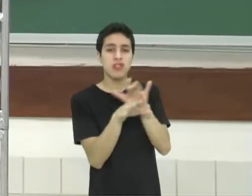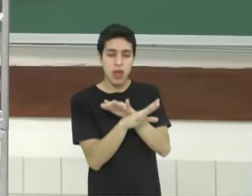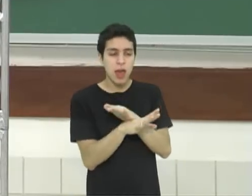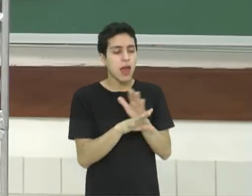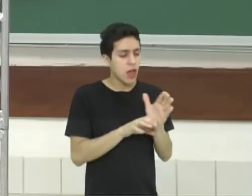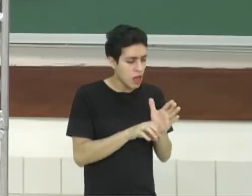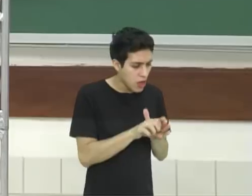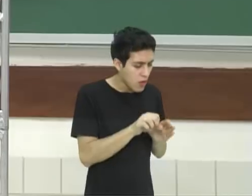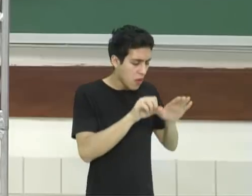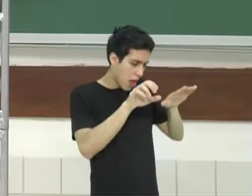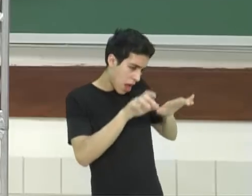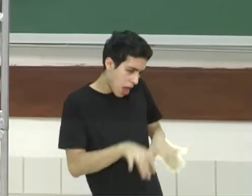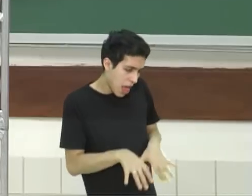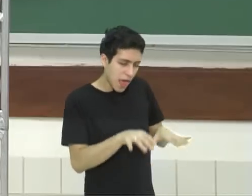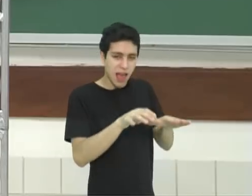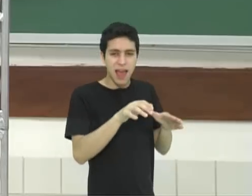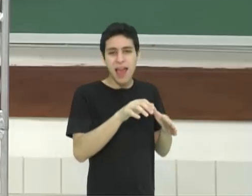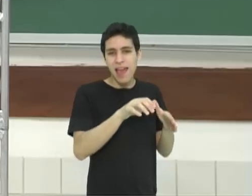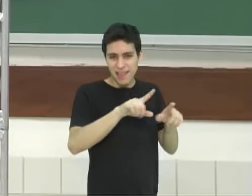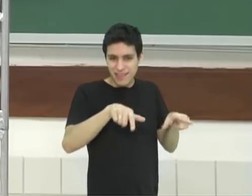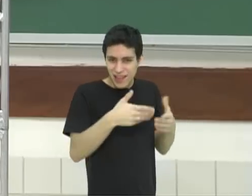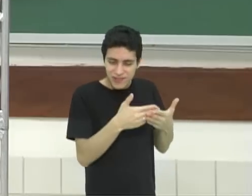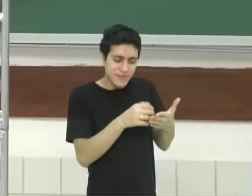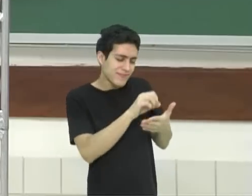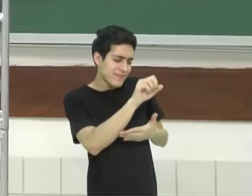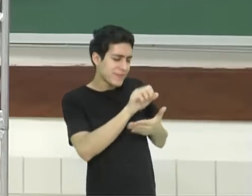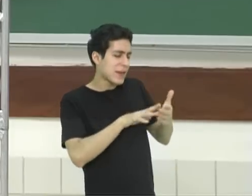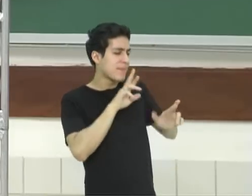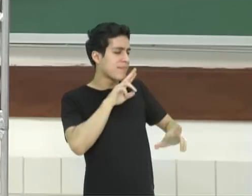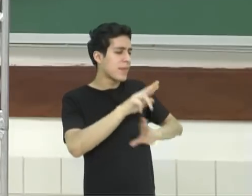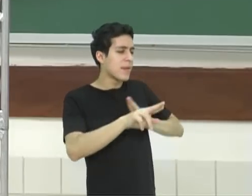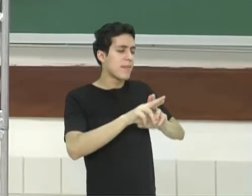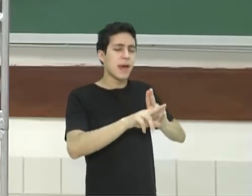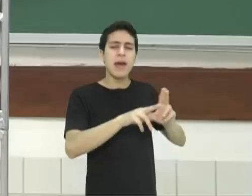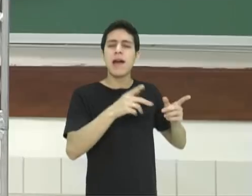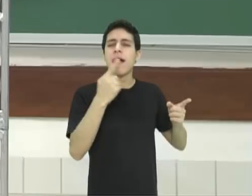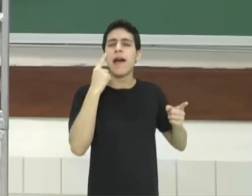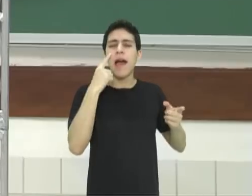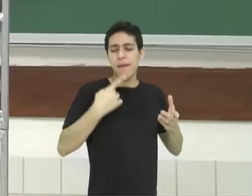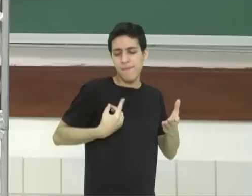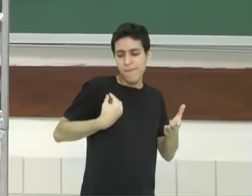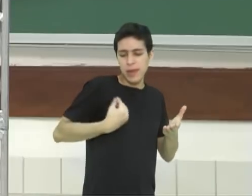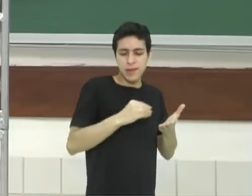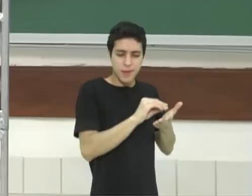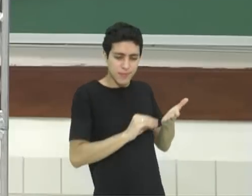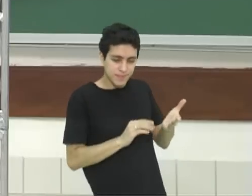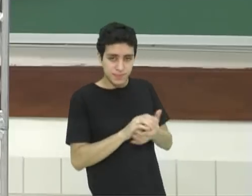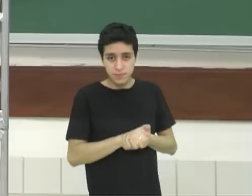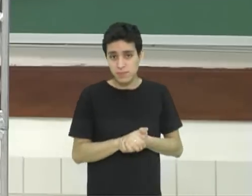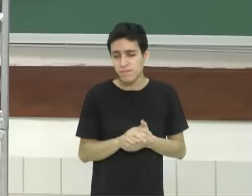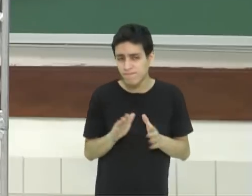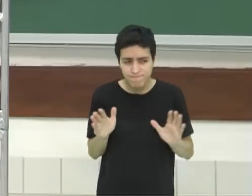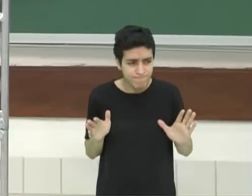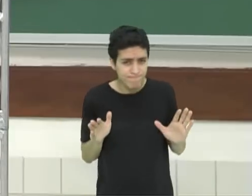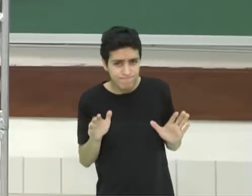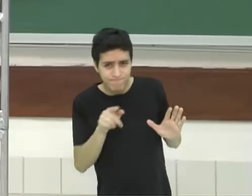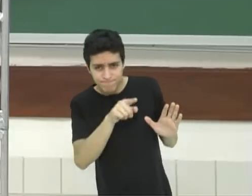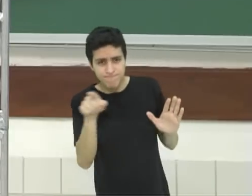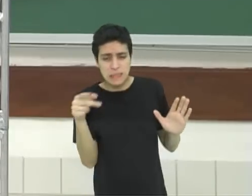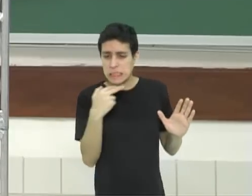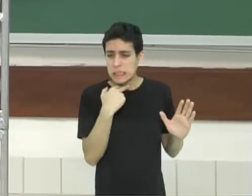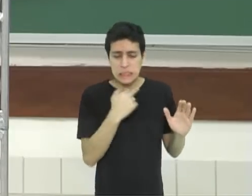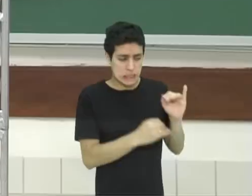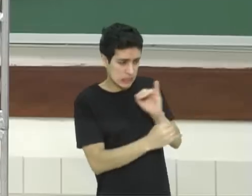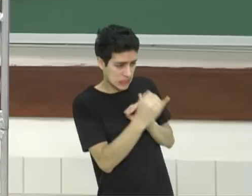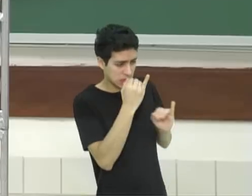realize as atividades, teste seus conhecimentos e marque sua presença. E se porventura você não tem acesso às salas virtuais,